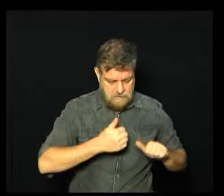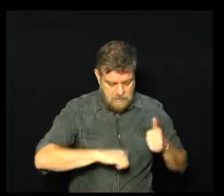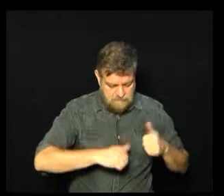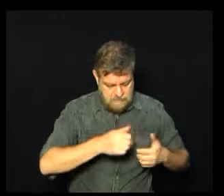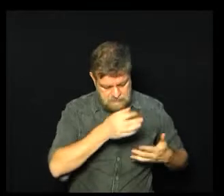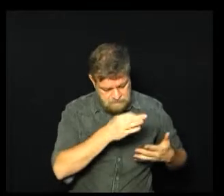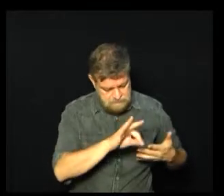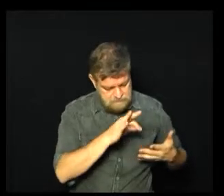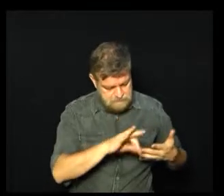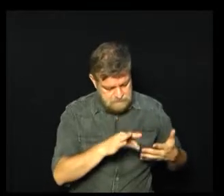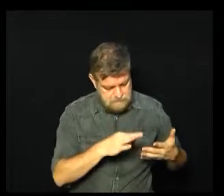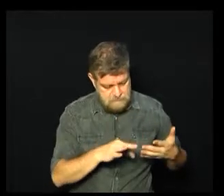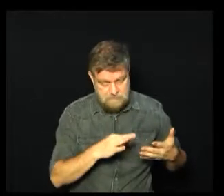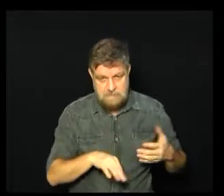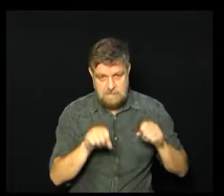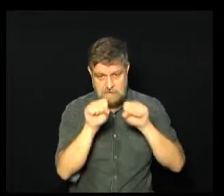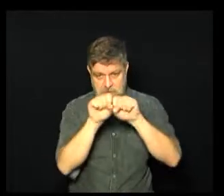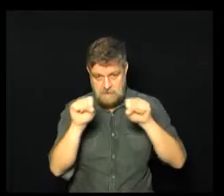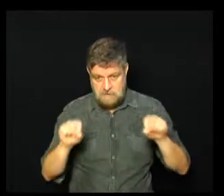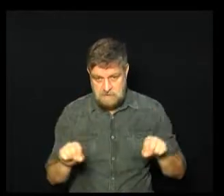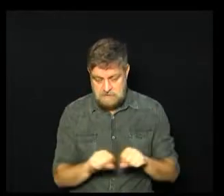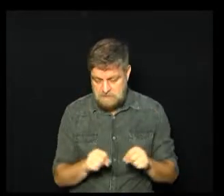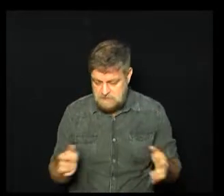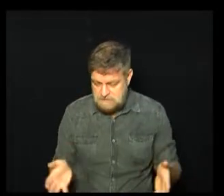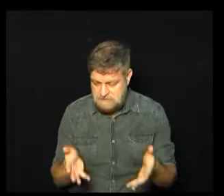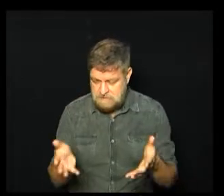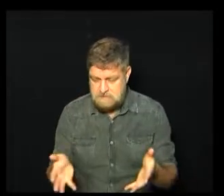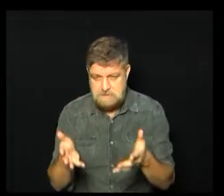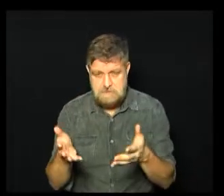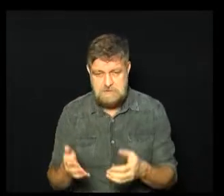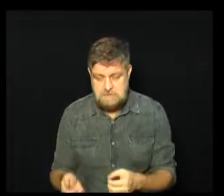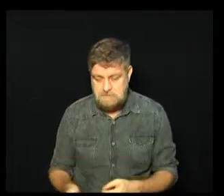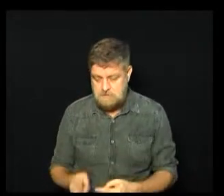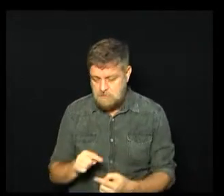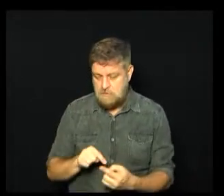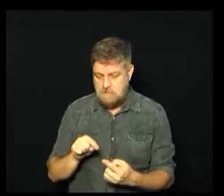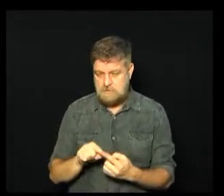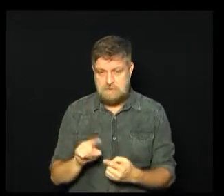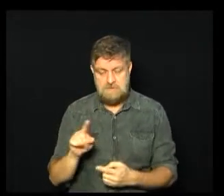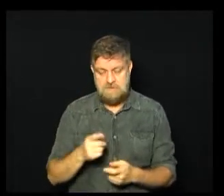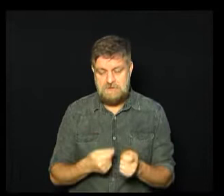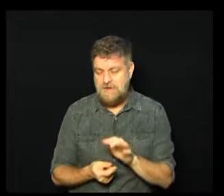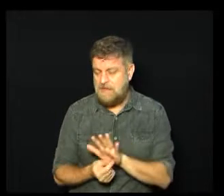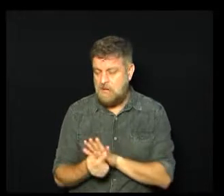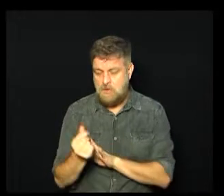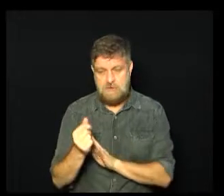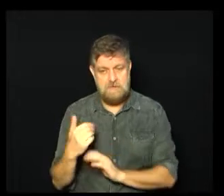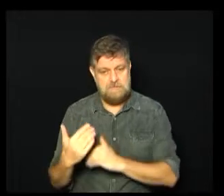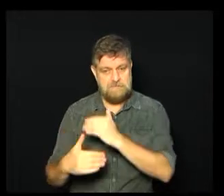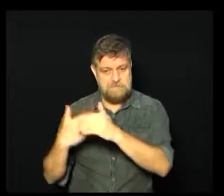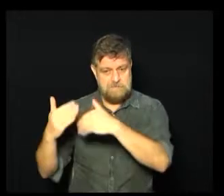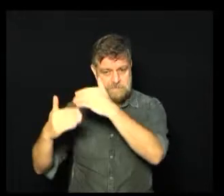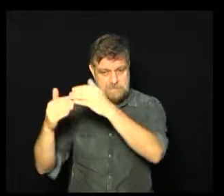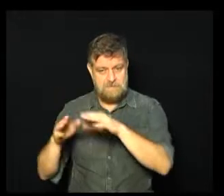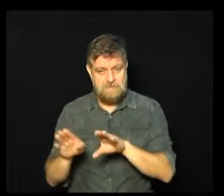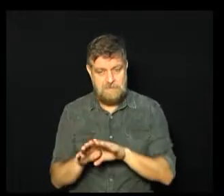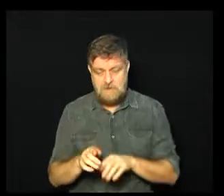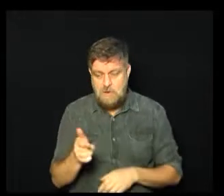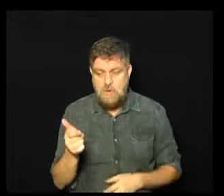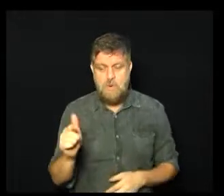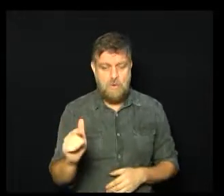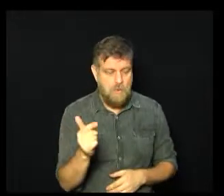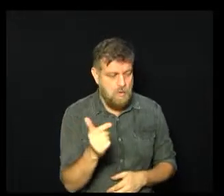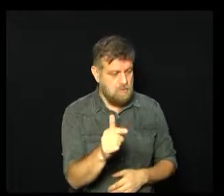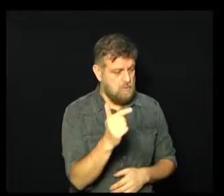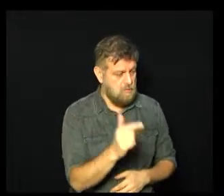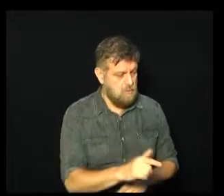se busca esse sistema de incentivo não é só para retomar a economia e possibilitar que mais estabelecimentos